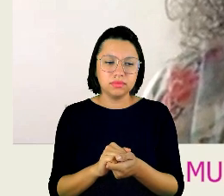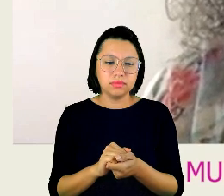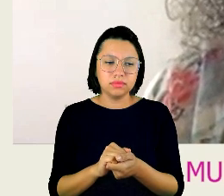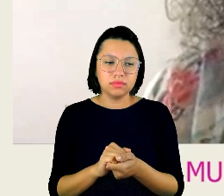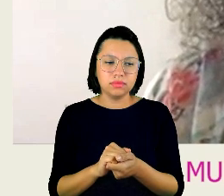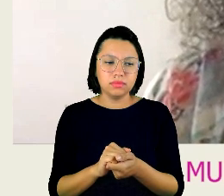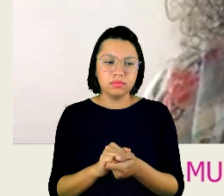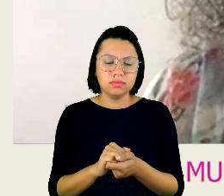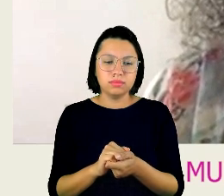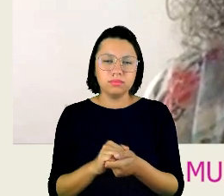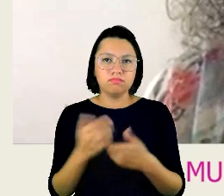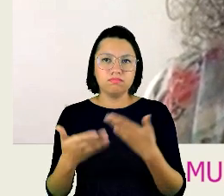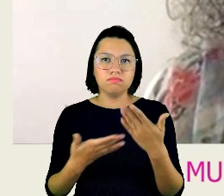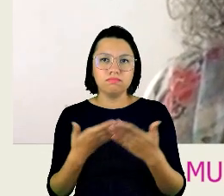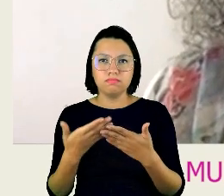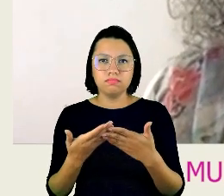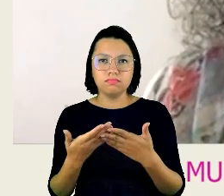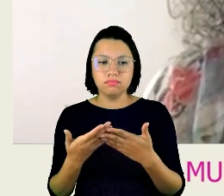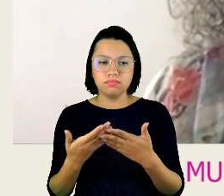Eu vou